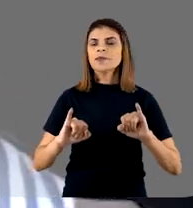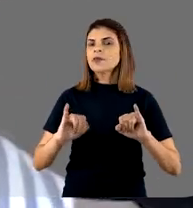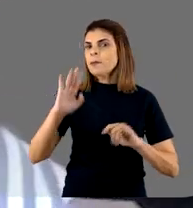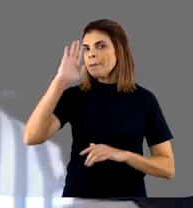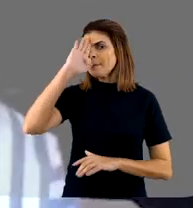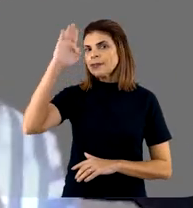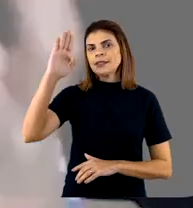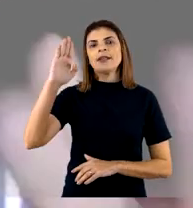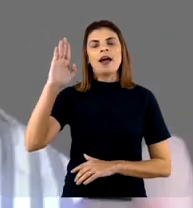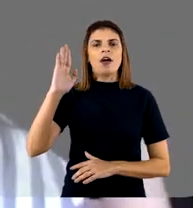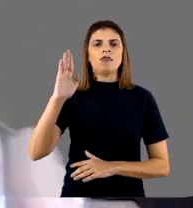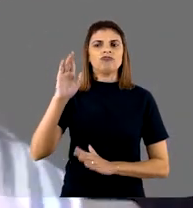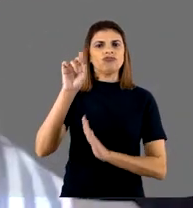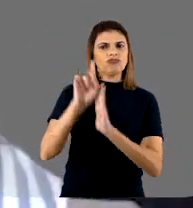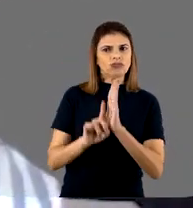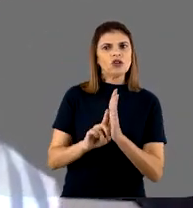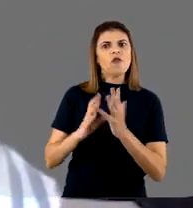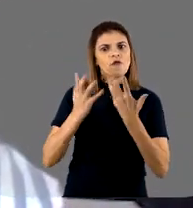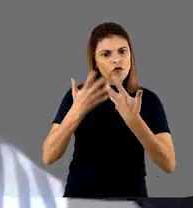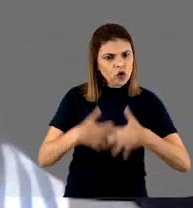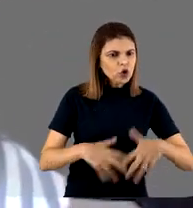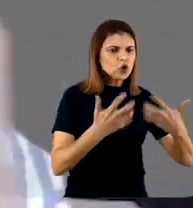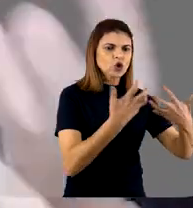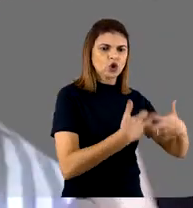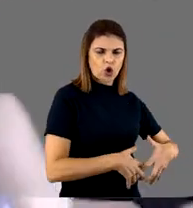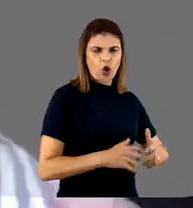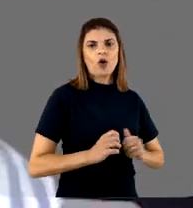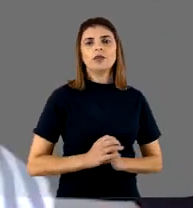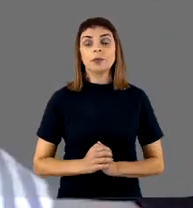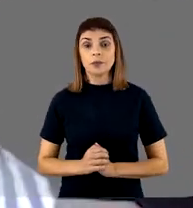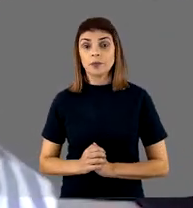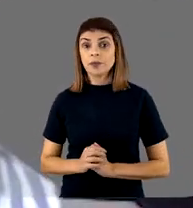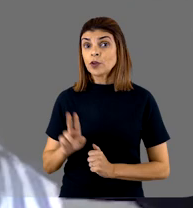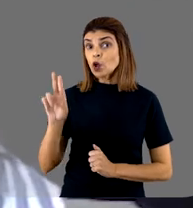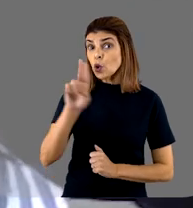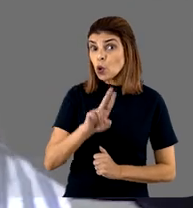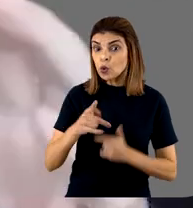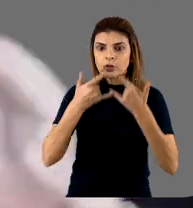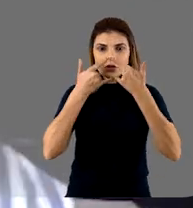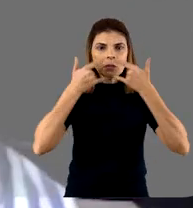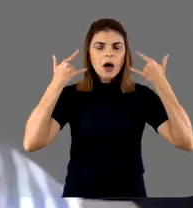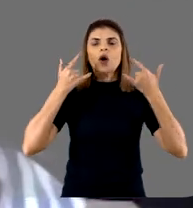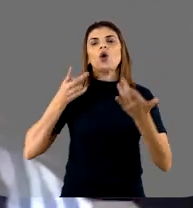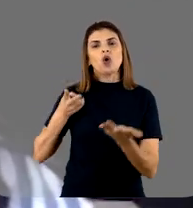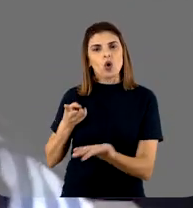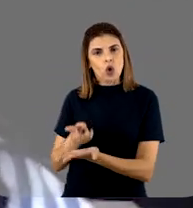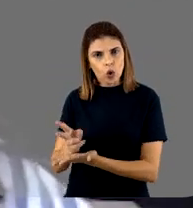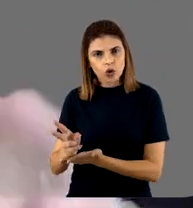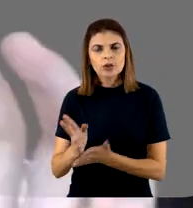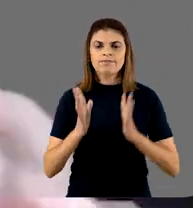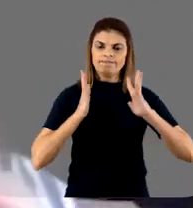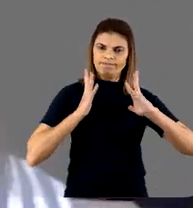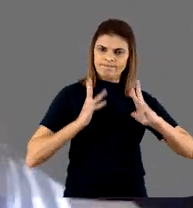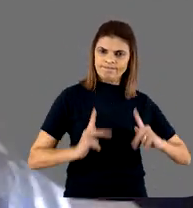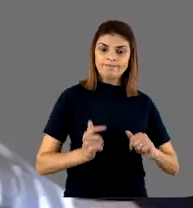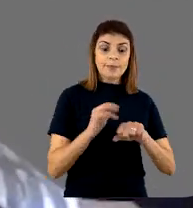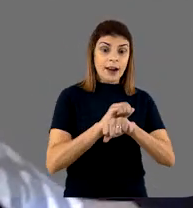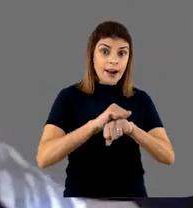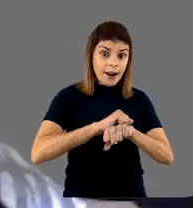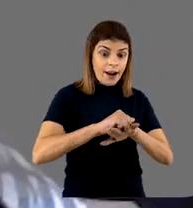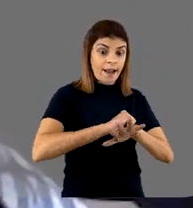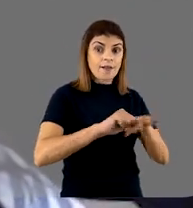como eh fundamentais e de que funcionam né Eh então o uso de máscara continua a